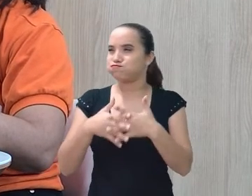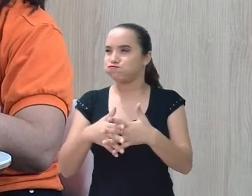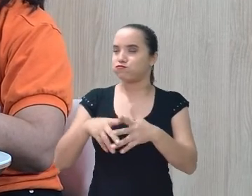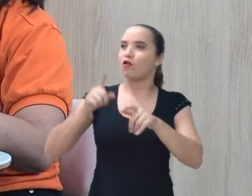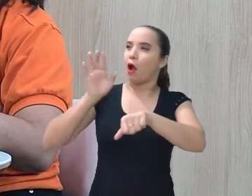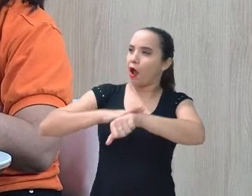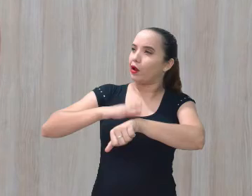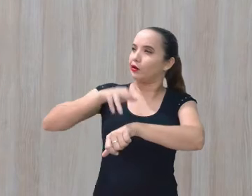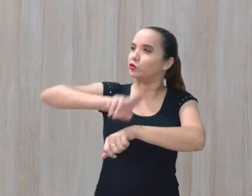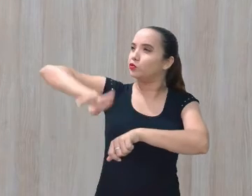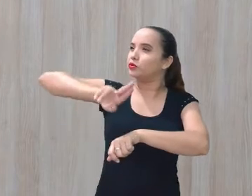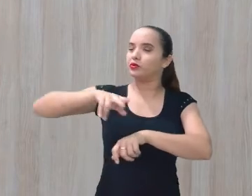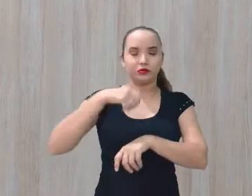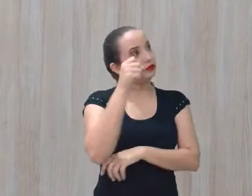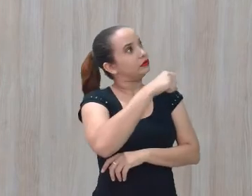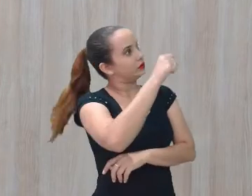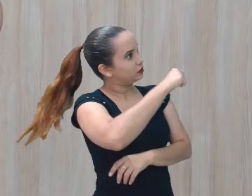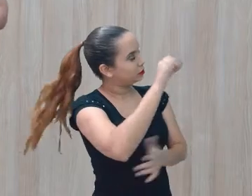É desse jeito.